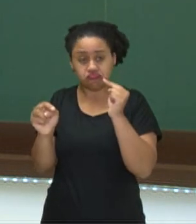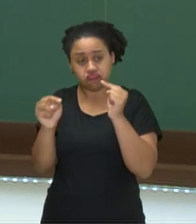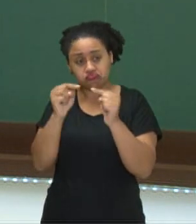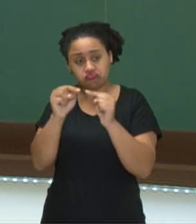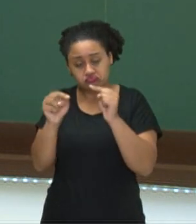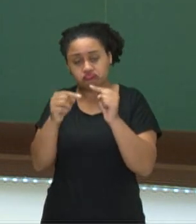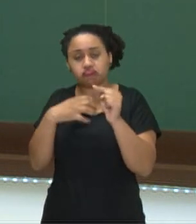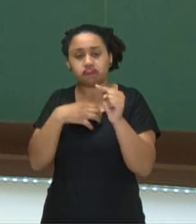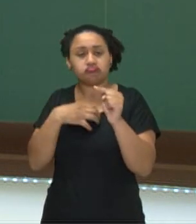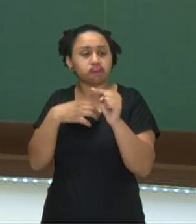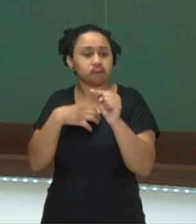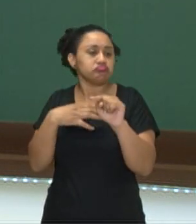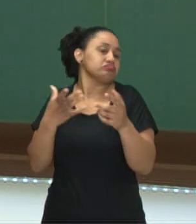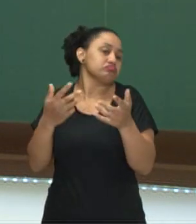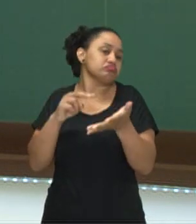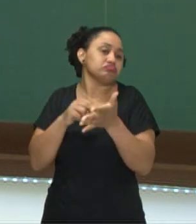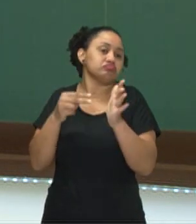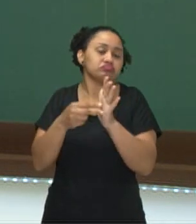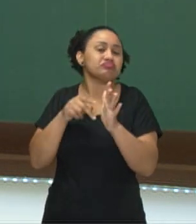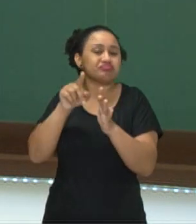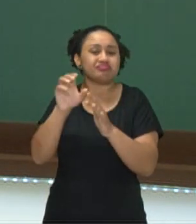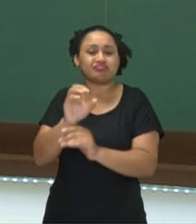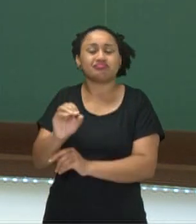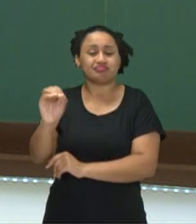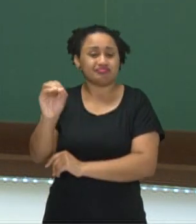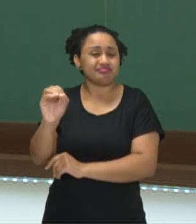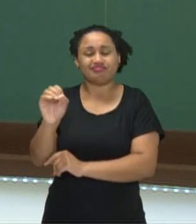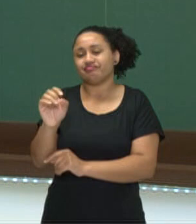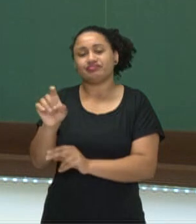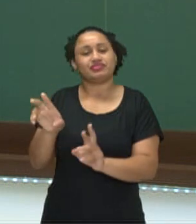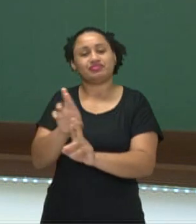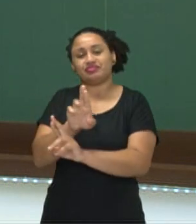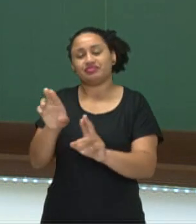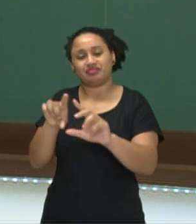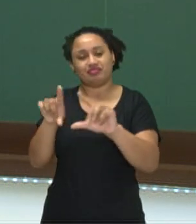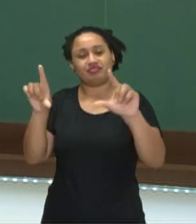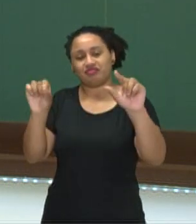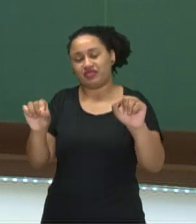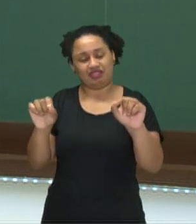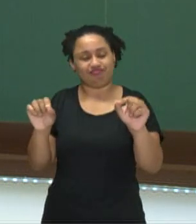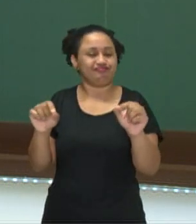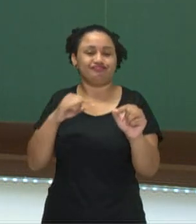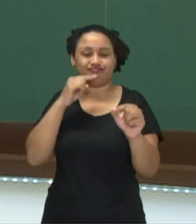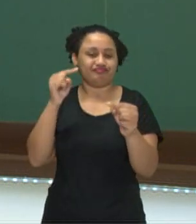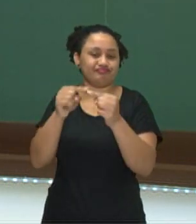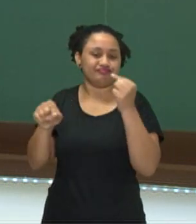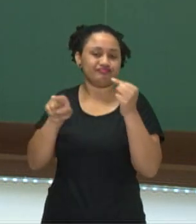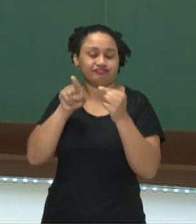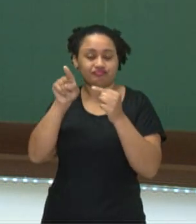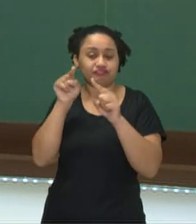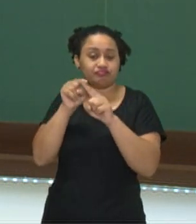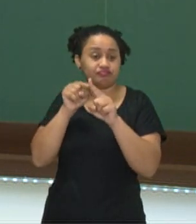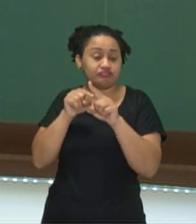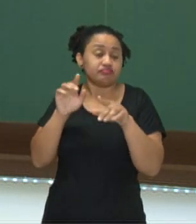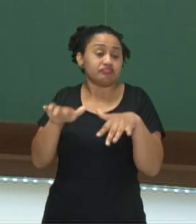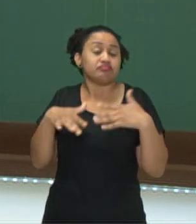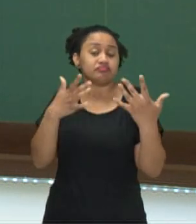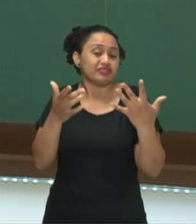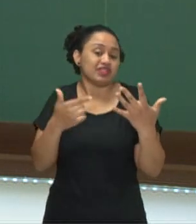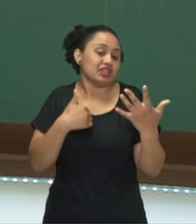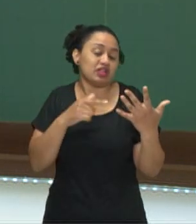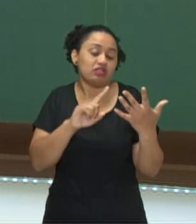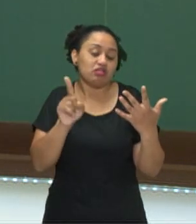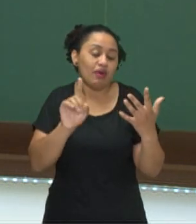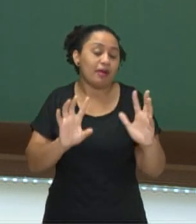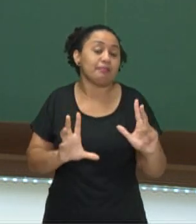faces, deu 0. Ou seja, não deu a relação de Euler, que tinha que dar 2. Então, portanto, não